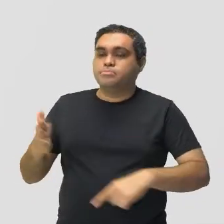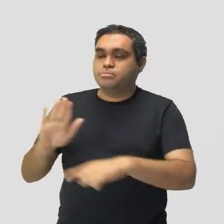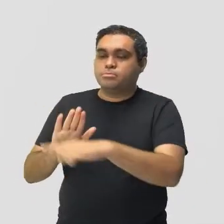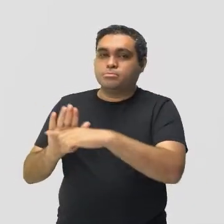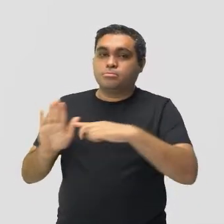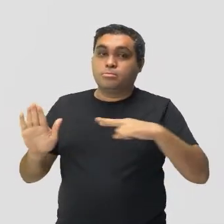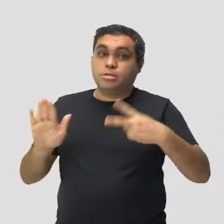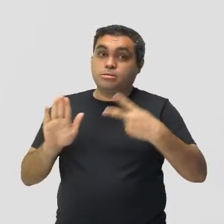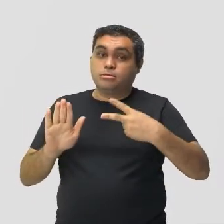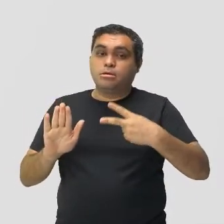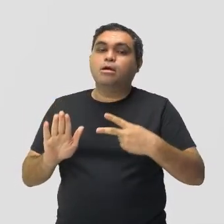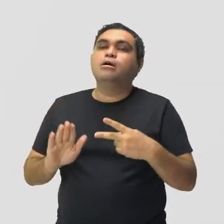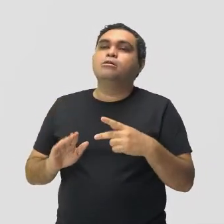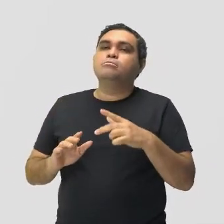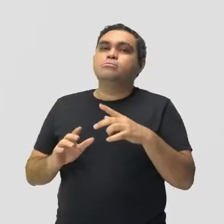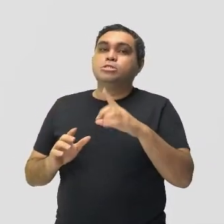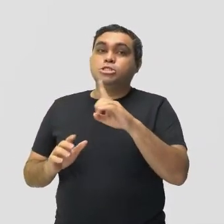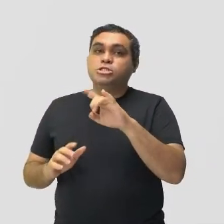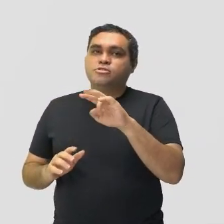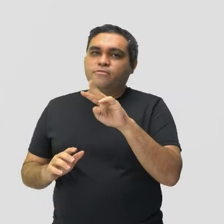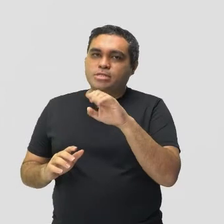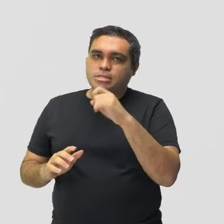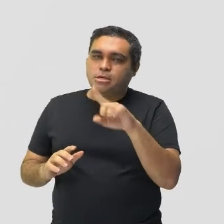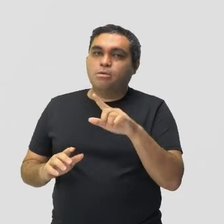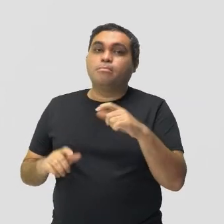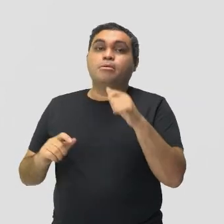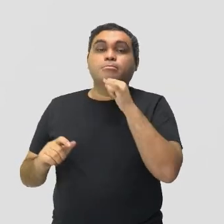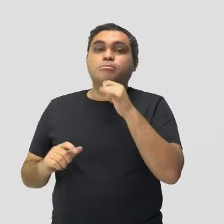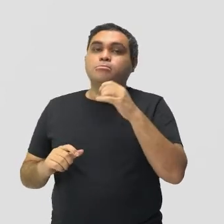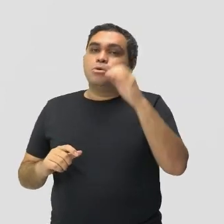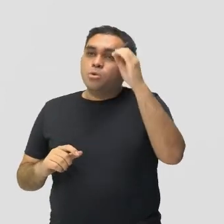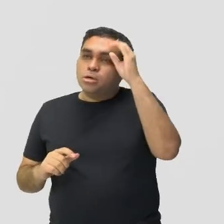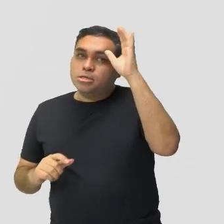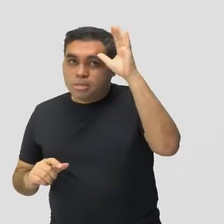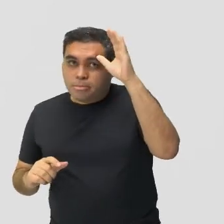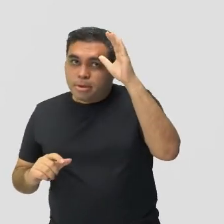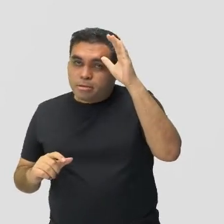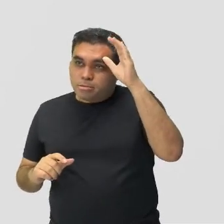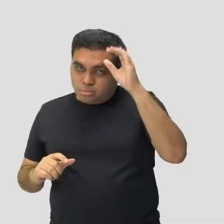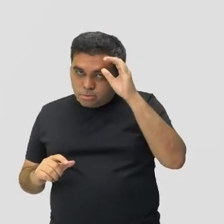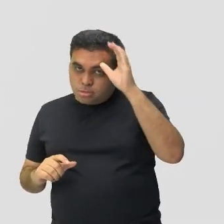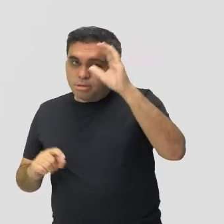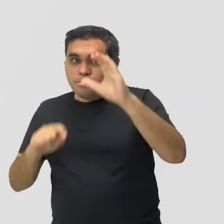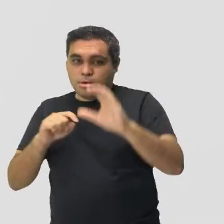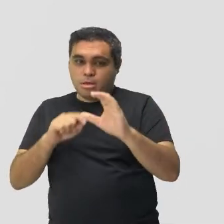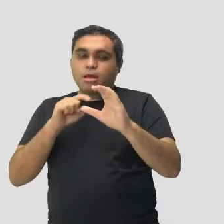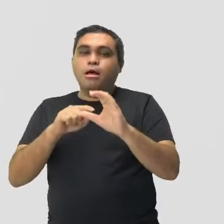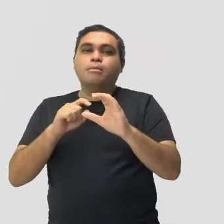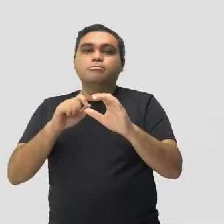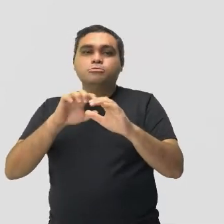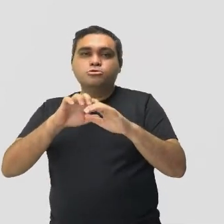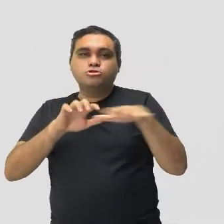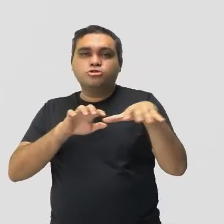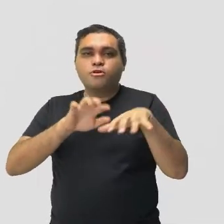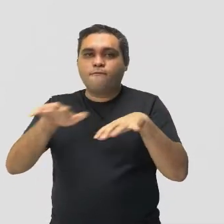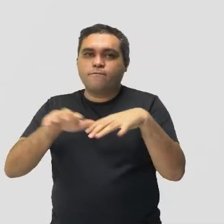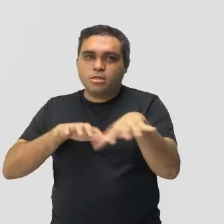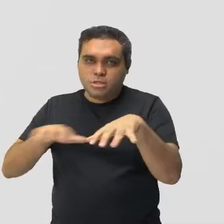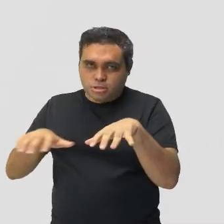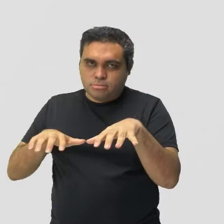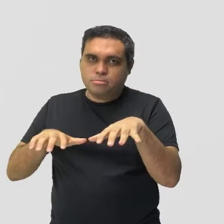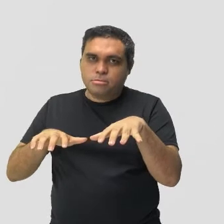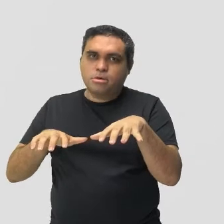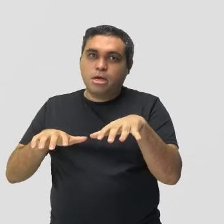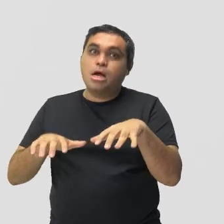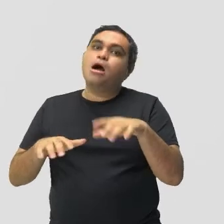tenho que dividir esse conhecimento em várias partes. Em várias partes. Dividindo, eu vou